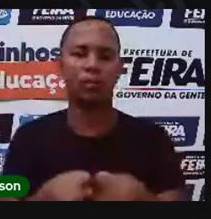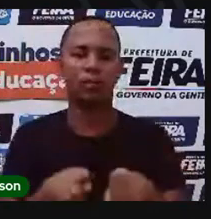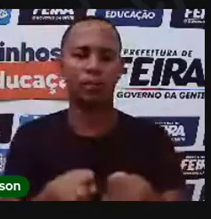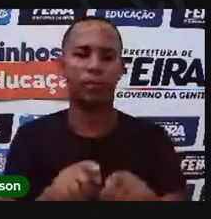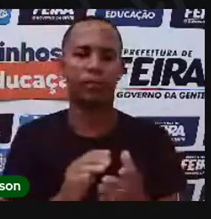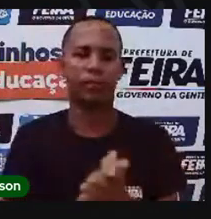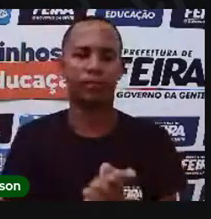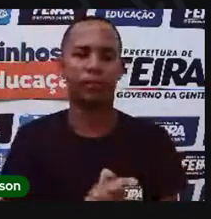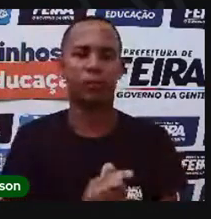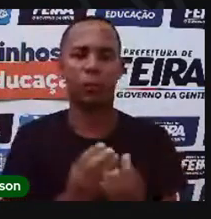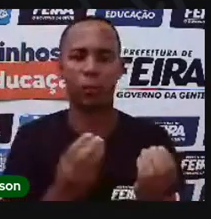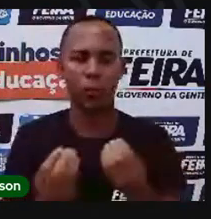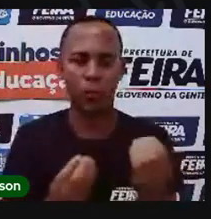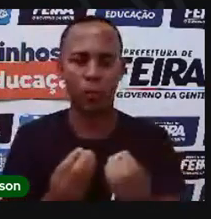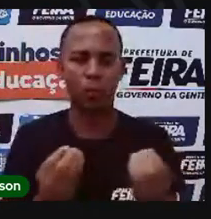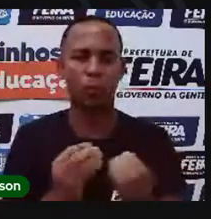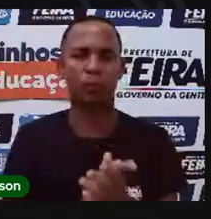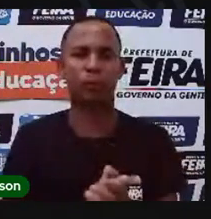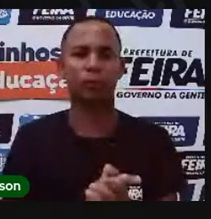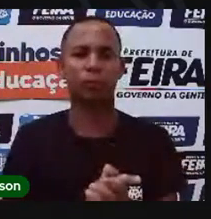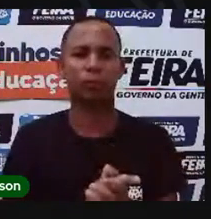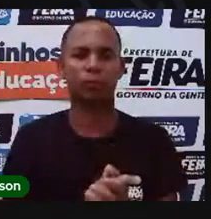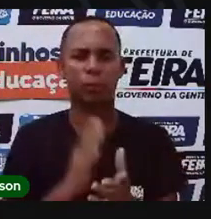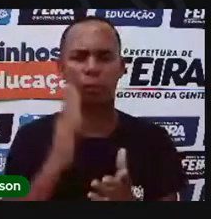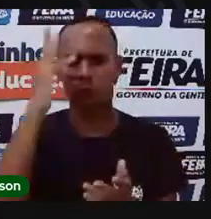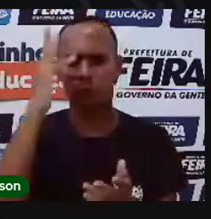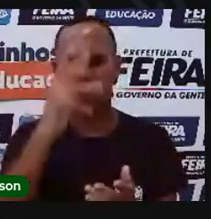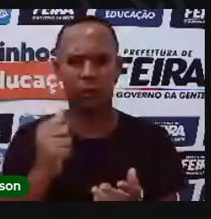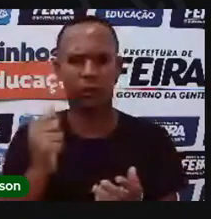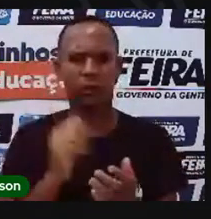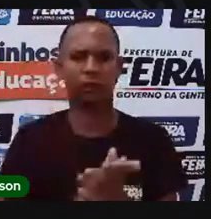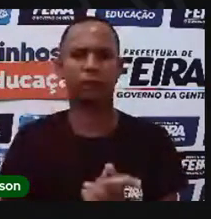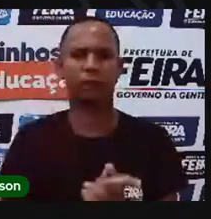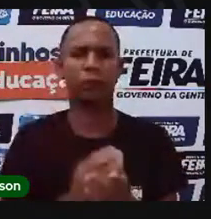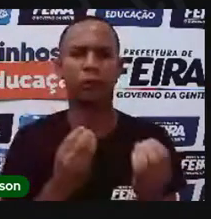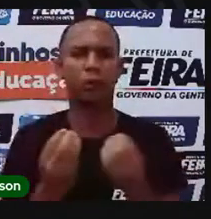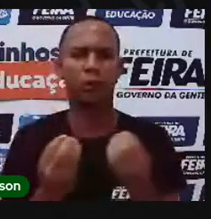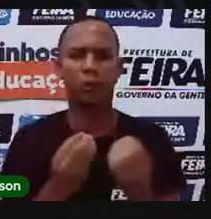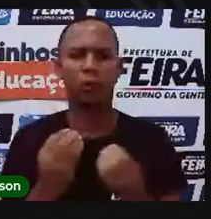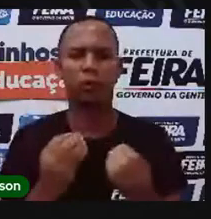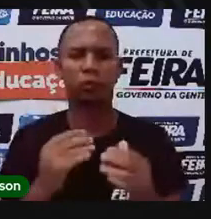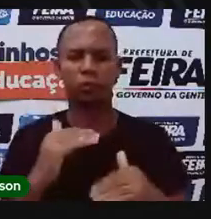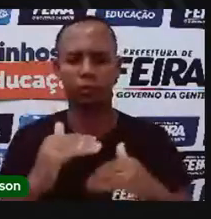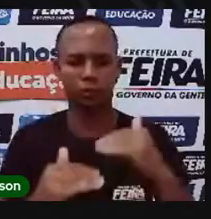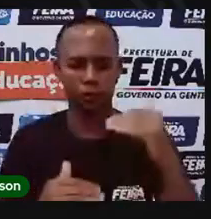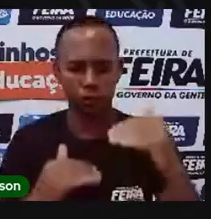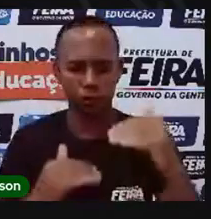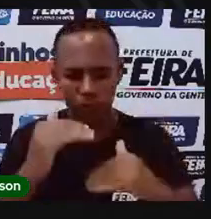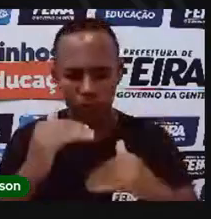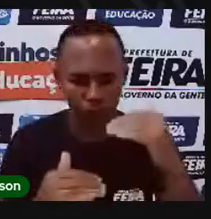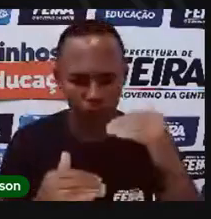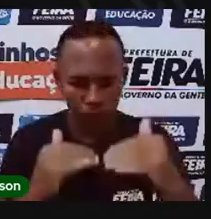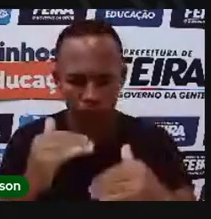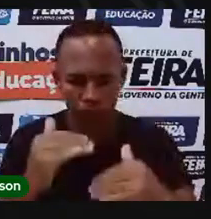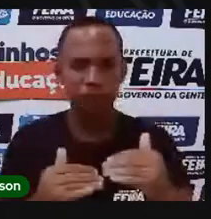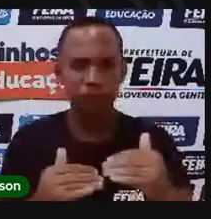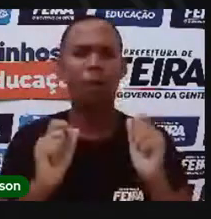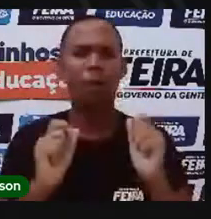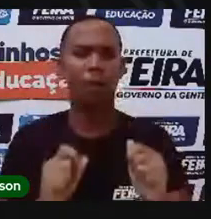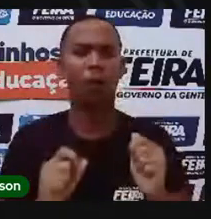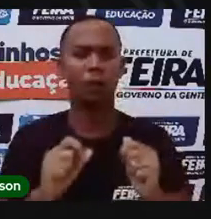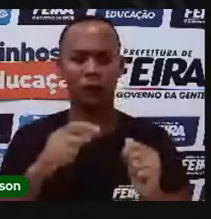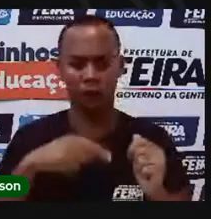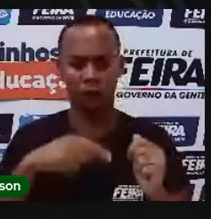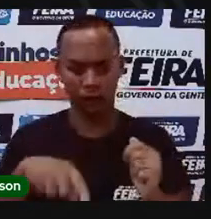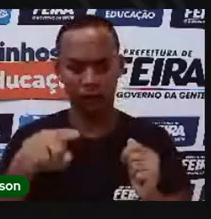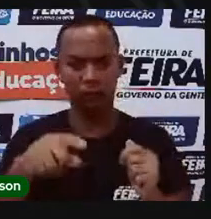feiras. Bom, e Juraci Dória, ele traz isso lindamente, que depois que passa todo esse período, né, vocês podem ir